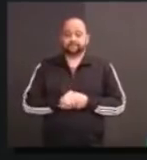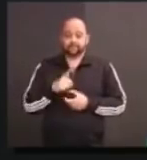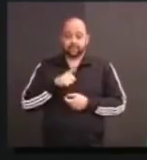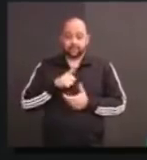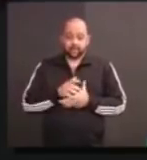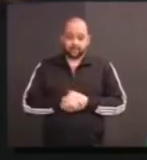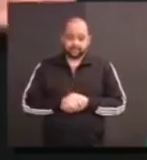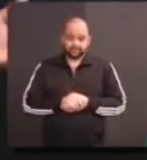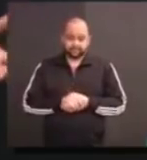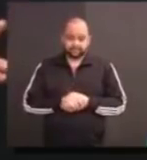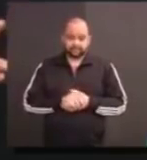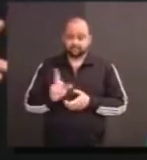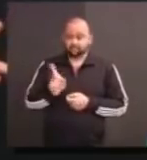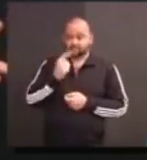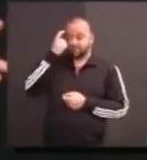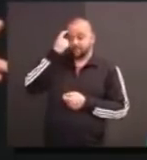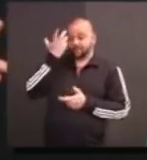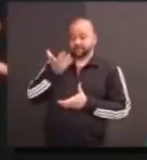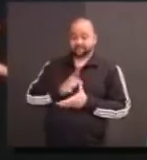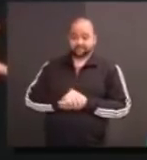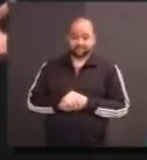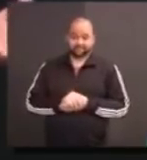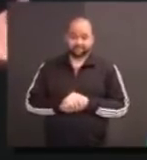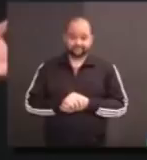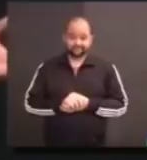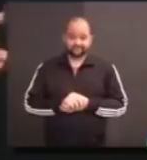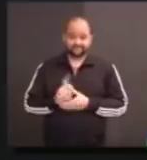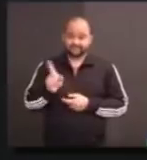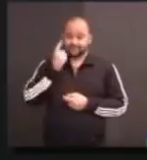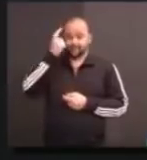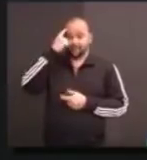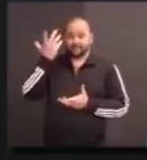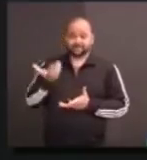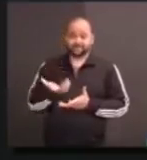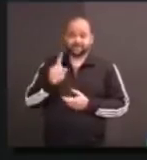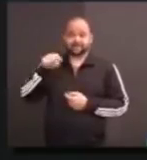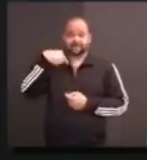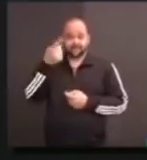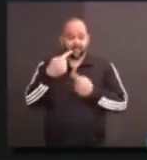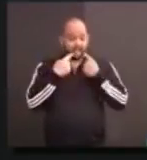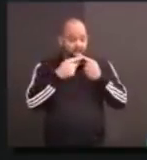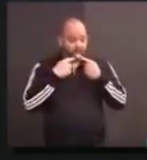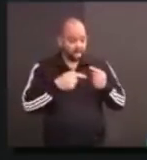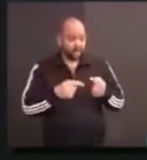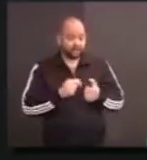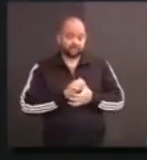Nós não pensamos. Não pensamos e depois reclamamos.